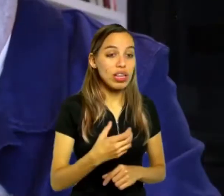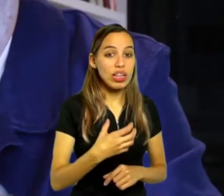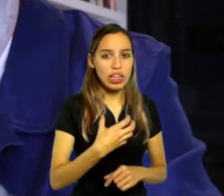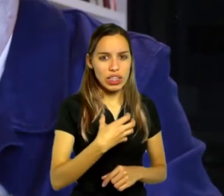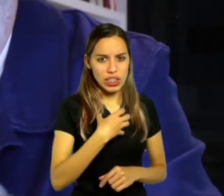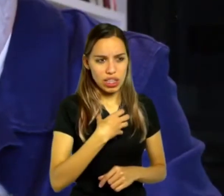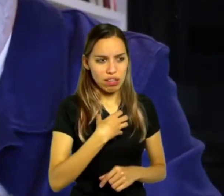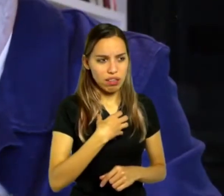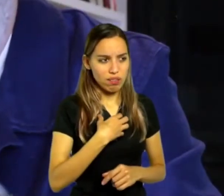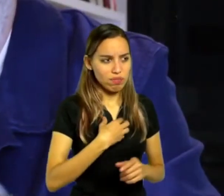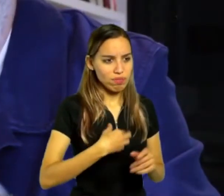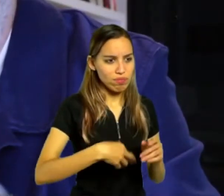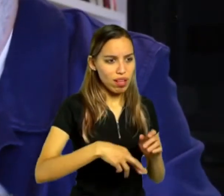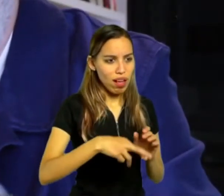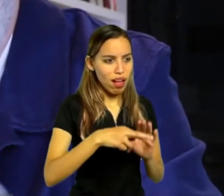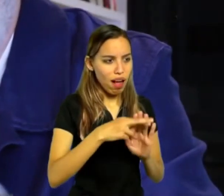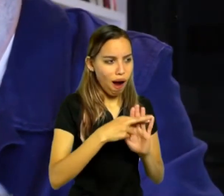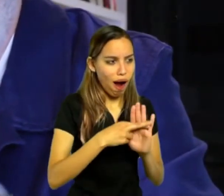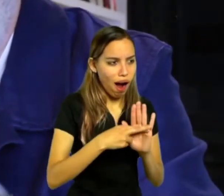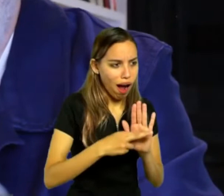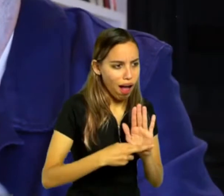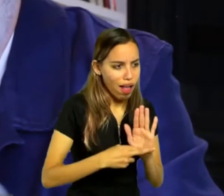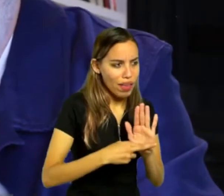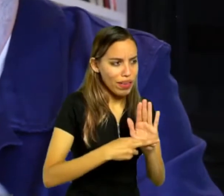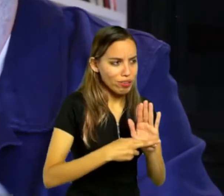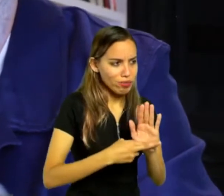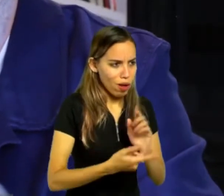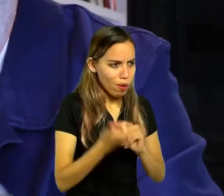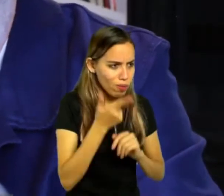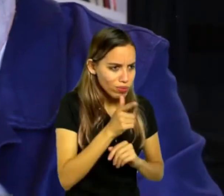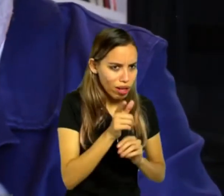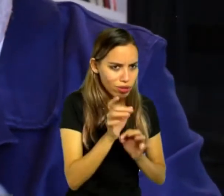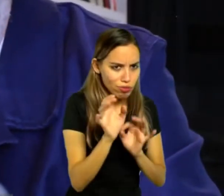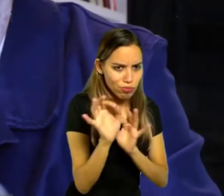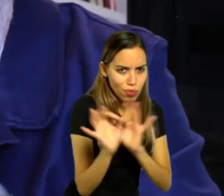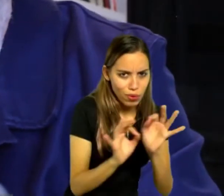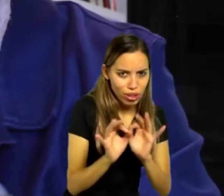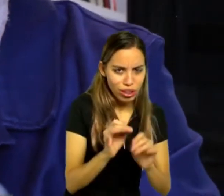seus amigos hipocondríacos? Eu tento.